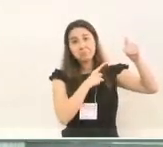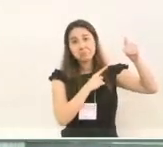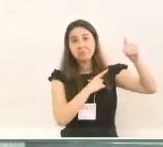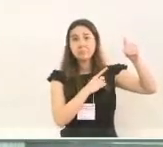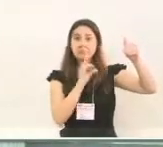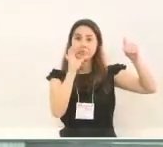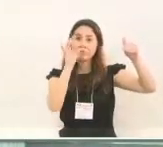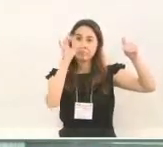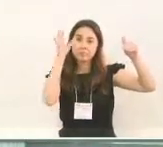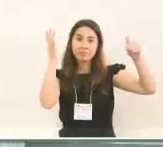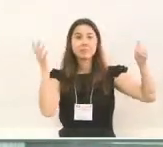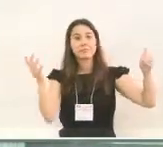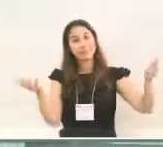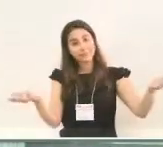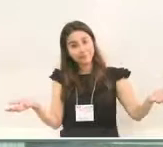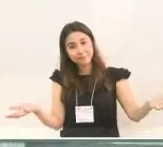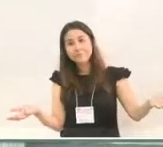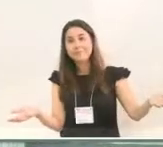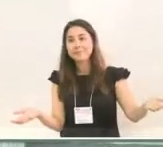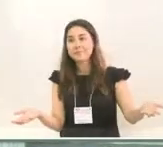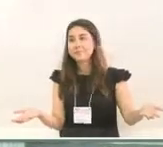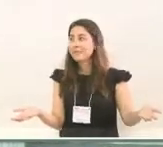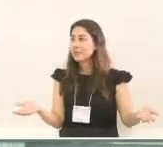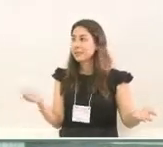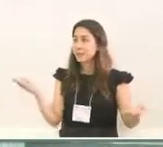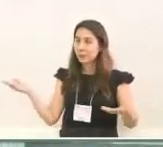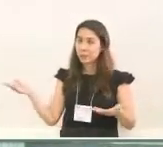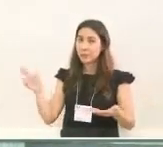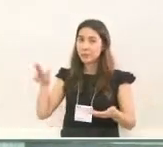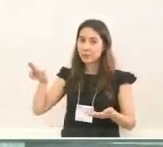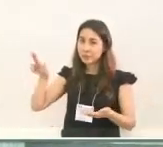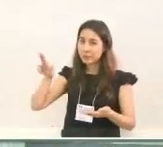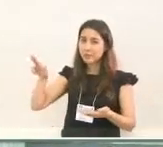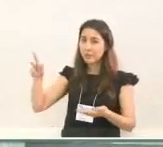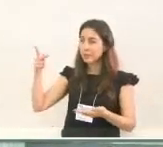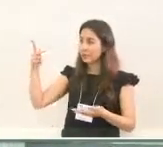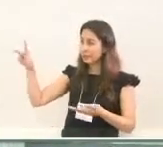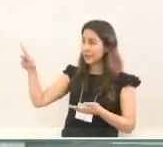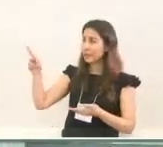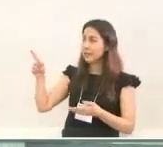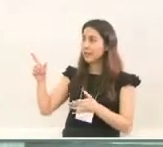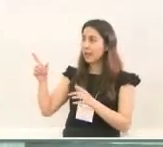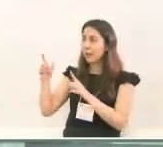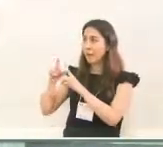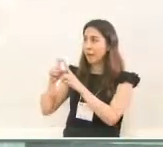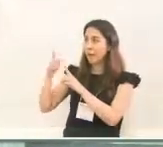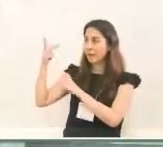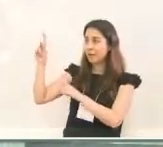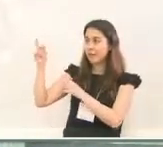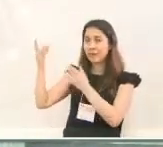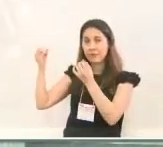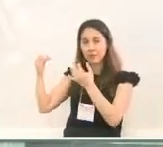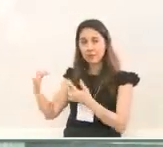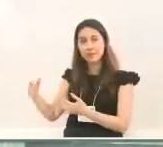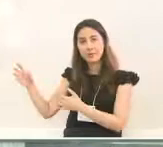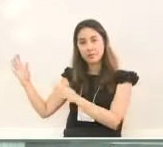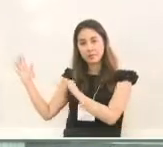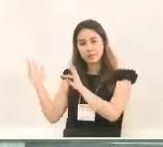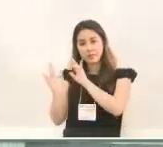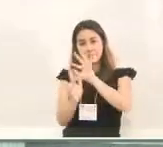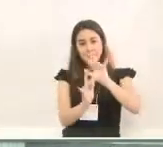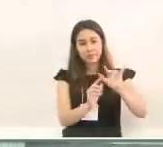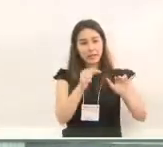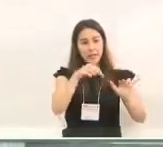por isso que transborda usando um termo do carlos a imigração de são joão para que foram dadas muito obrigado a